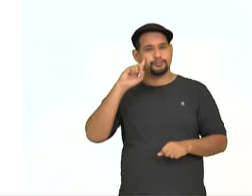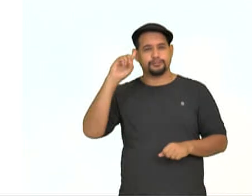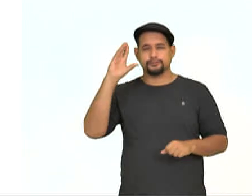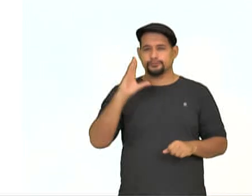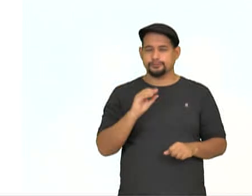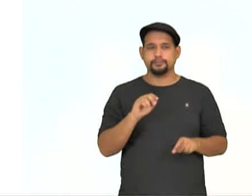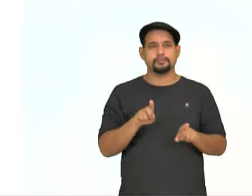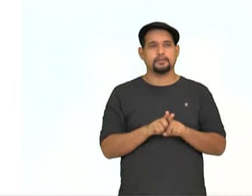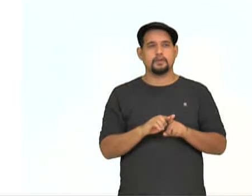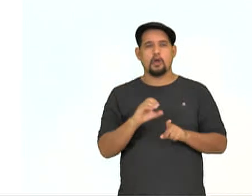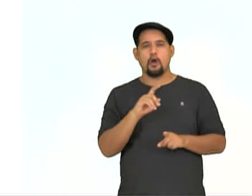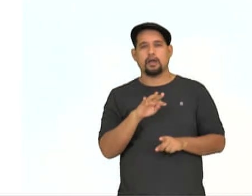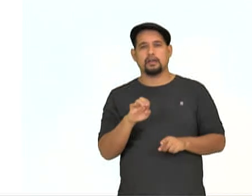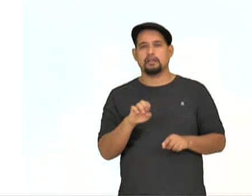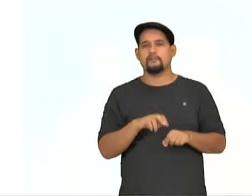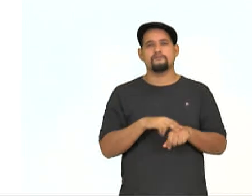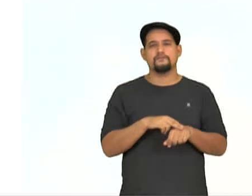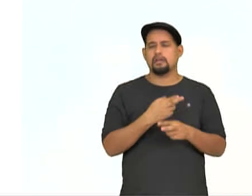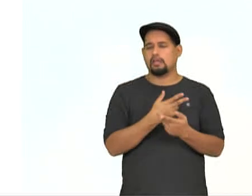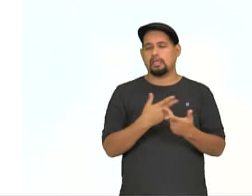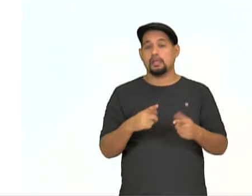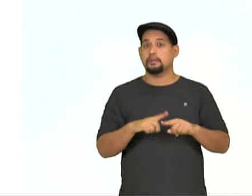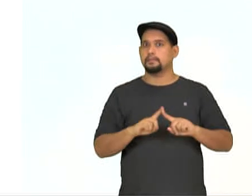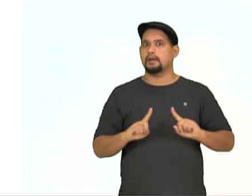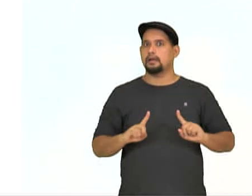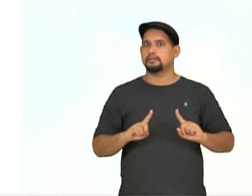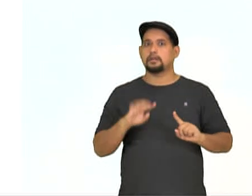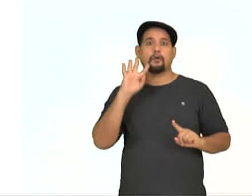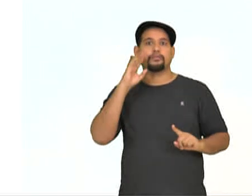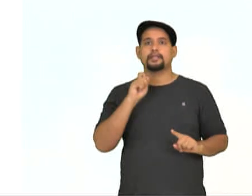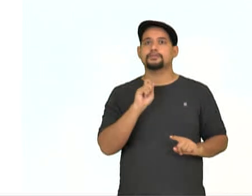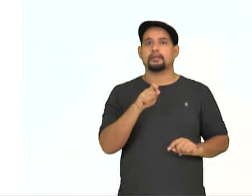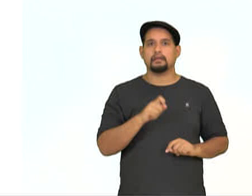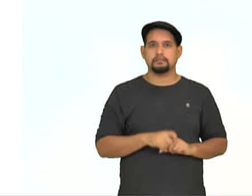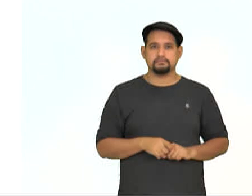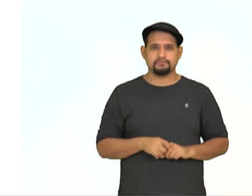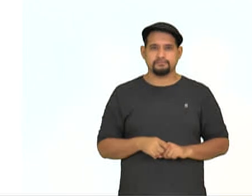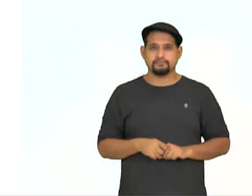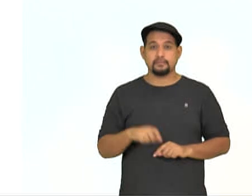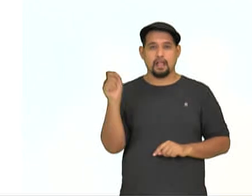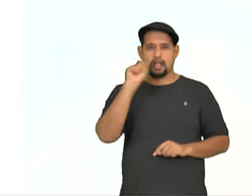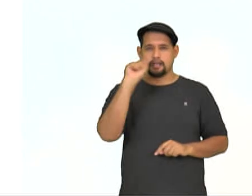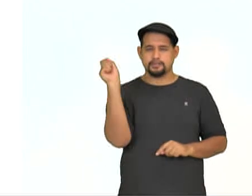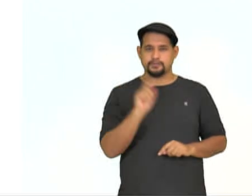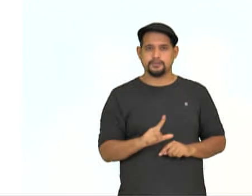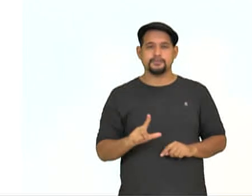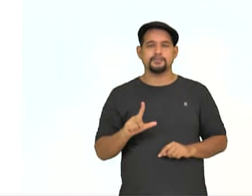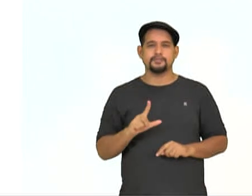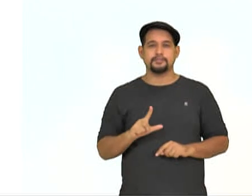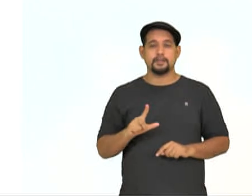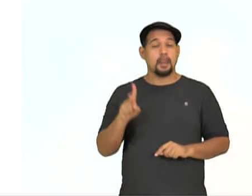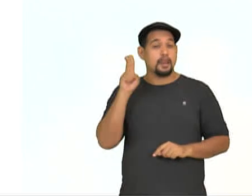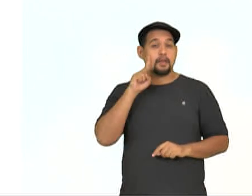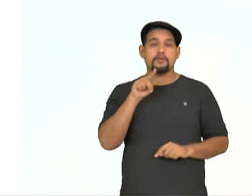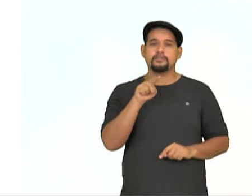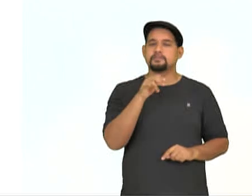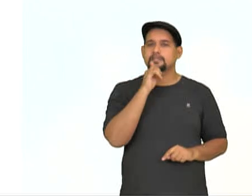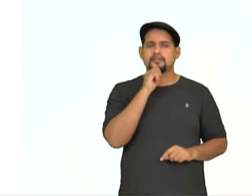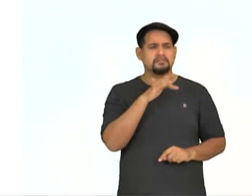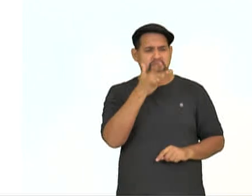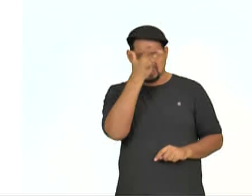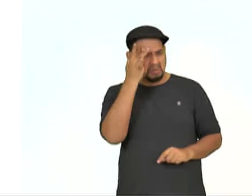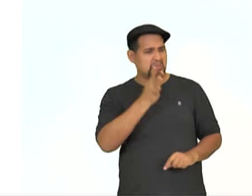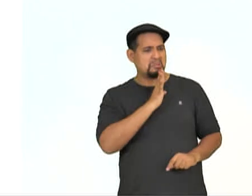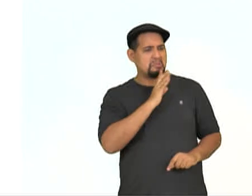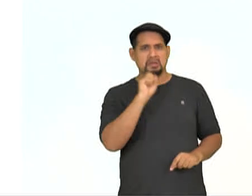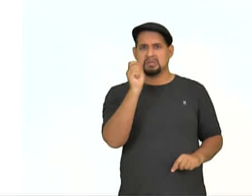o sangue, o ocre, o verde, que era a terra, flores e folhas. Mas de repente surge o azul. Lembrando vocês que ninguém conhecia